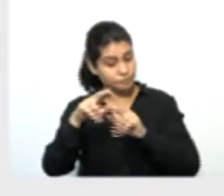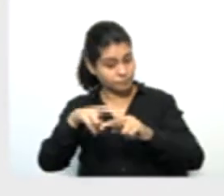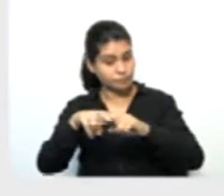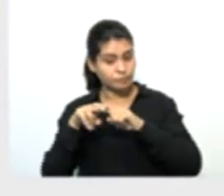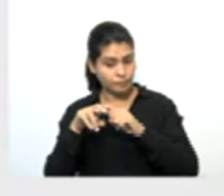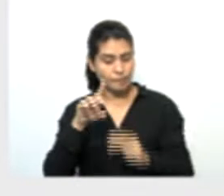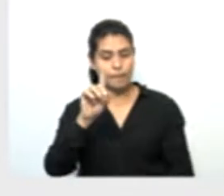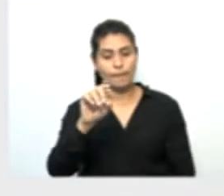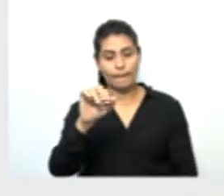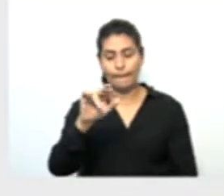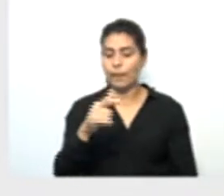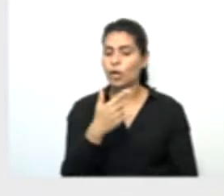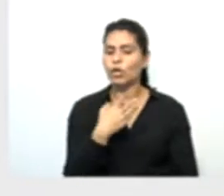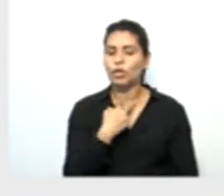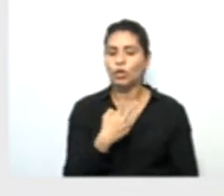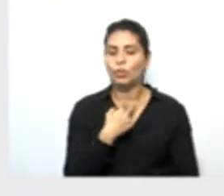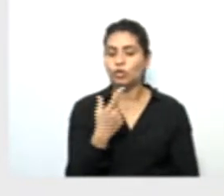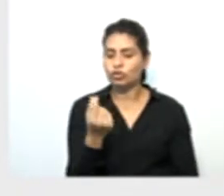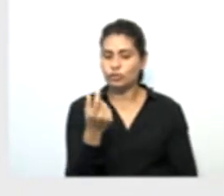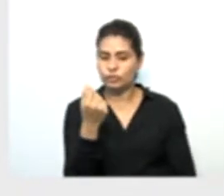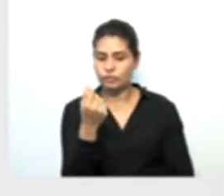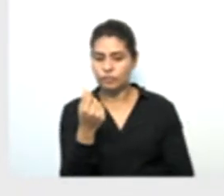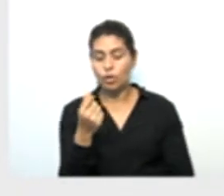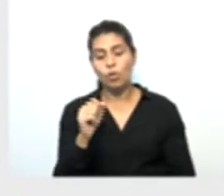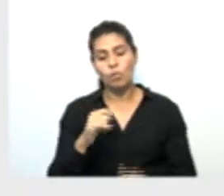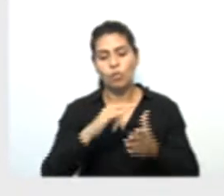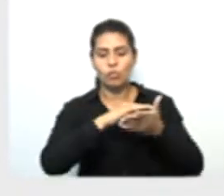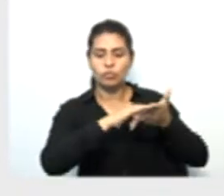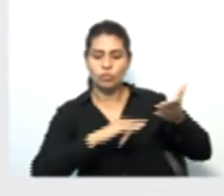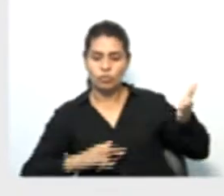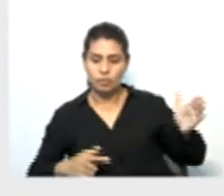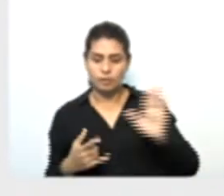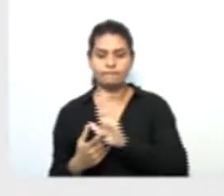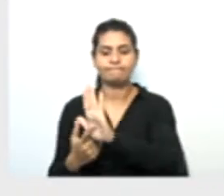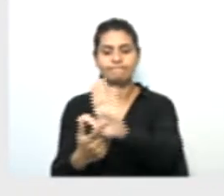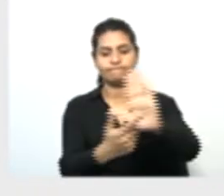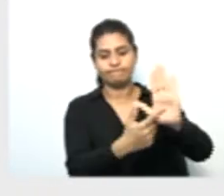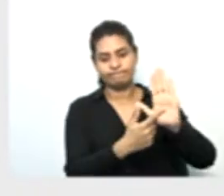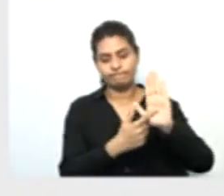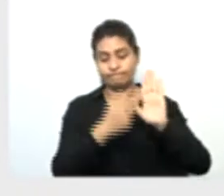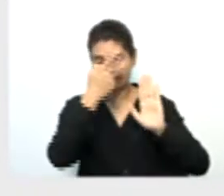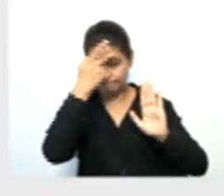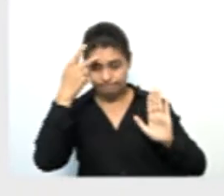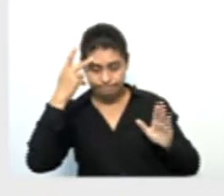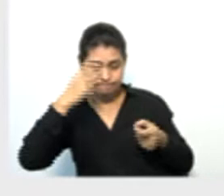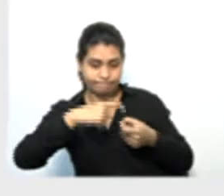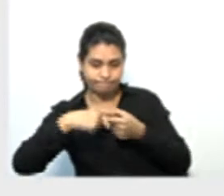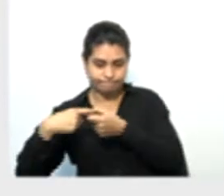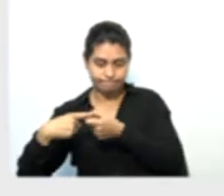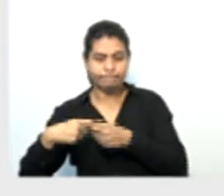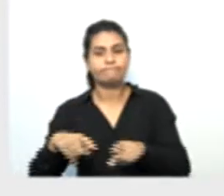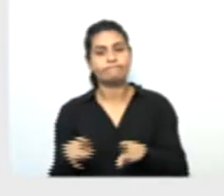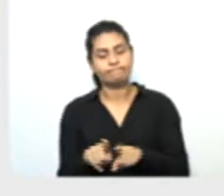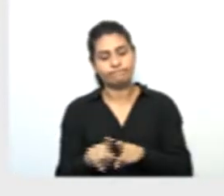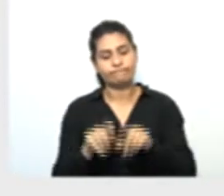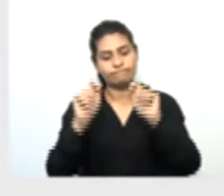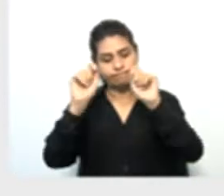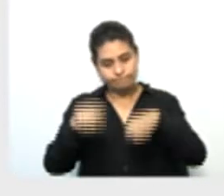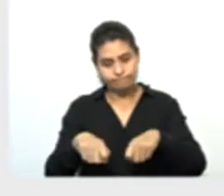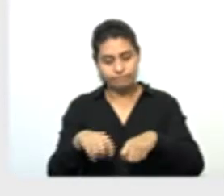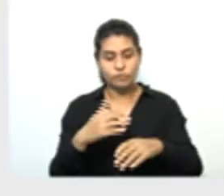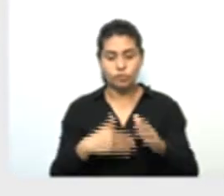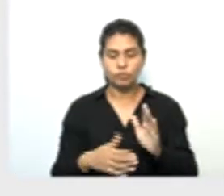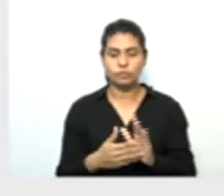que ser uma empresa sem fins lucrativos, com prestação de serviços aos associados e